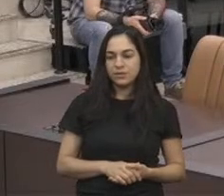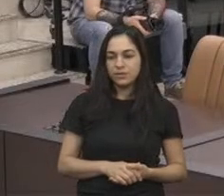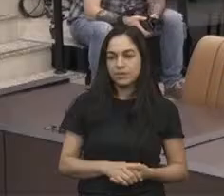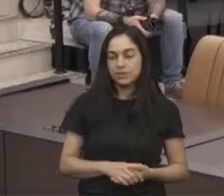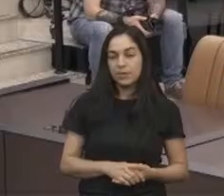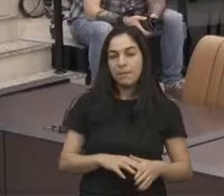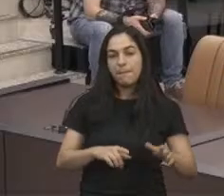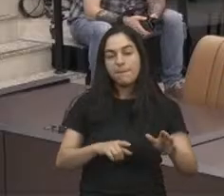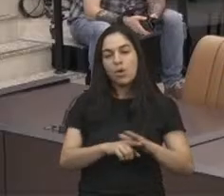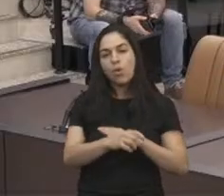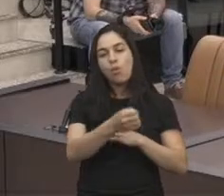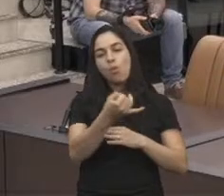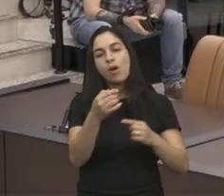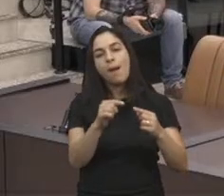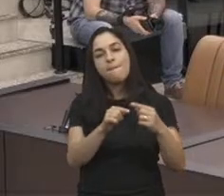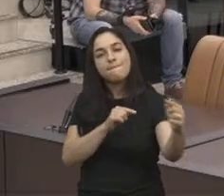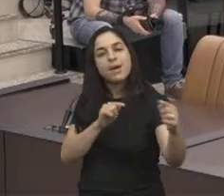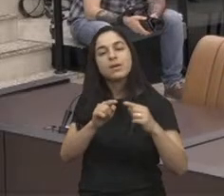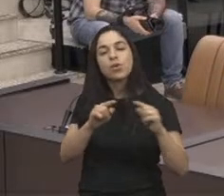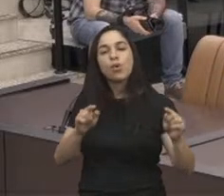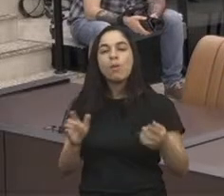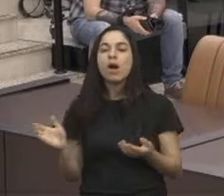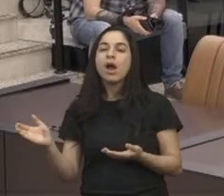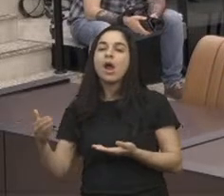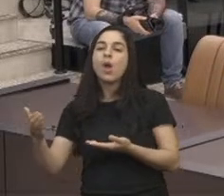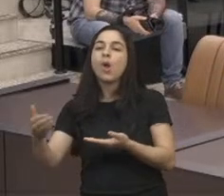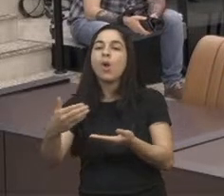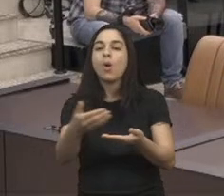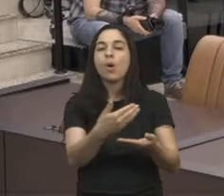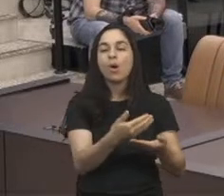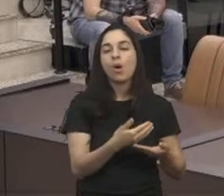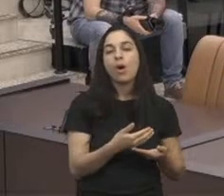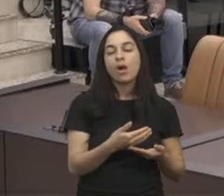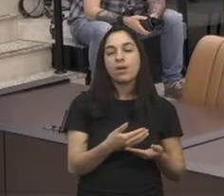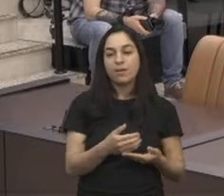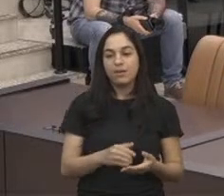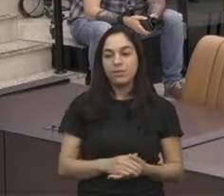Mas quantos metros cúbicos vocês recolhem?